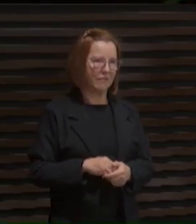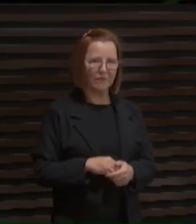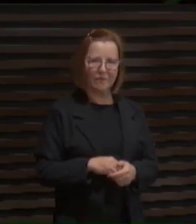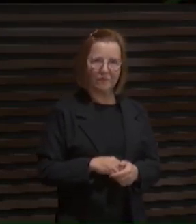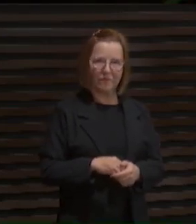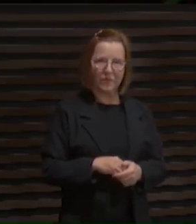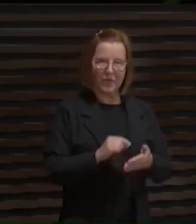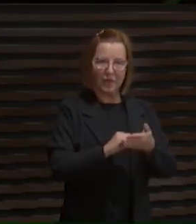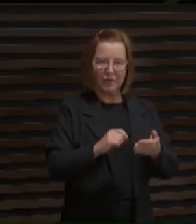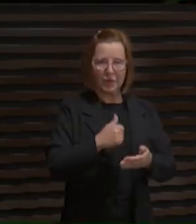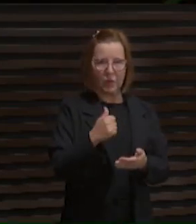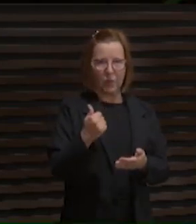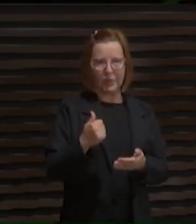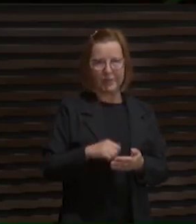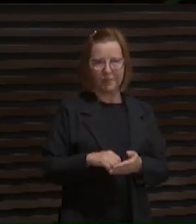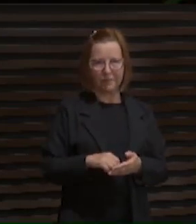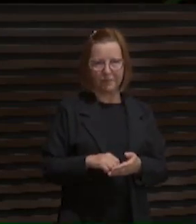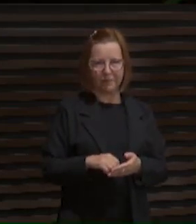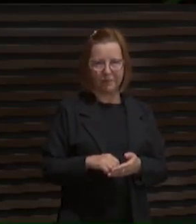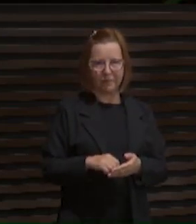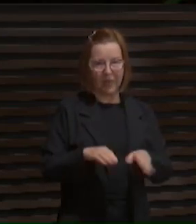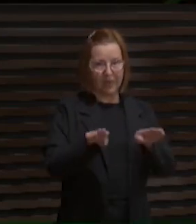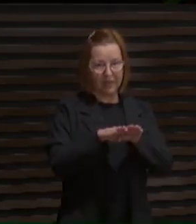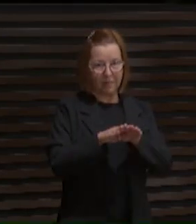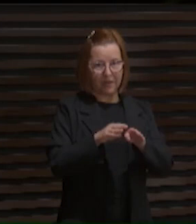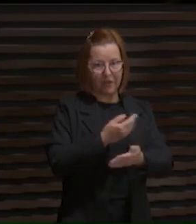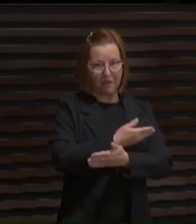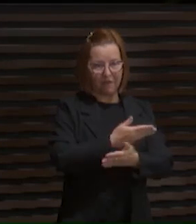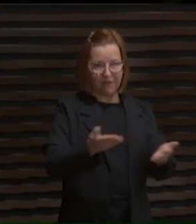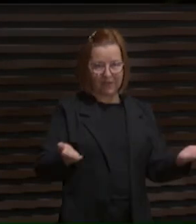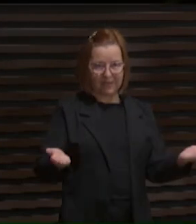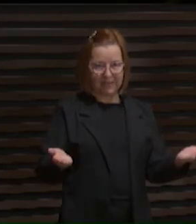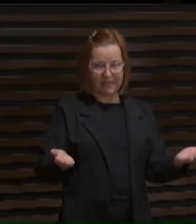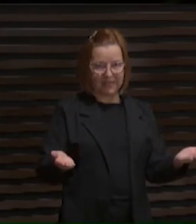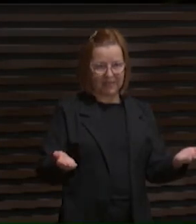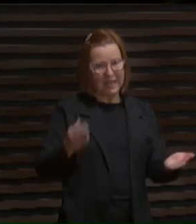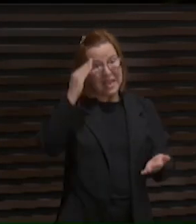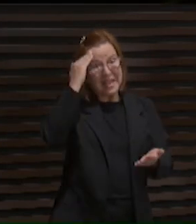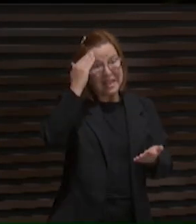Depois, o versículo 11, olha o que ele fala. Assim também, vocês se